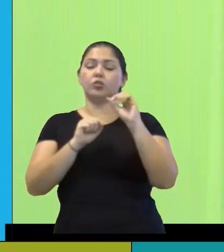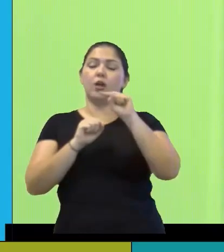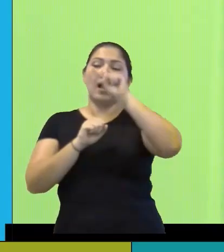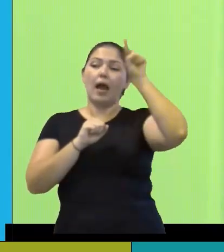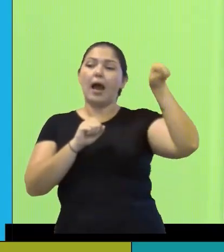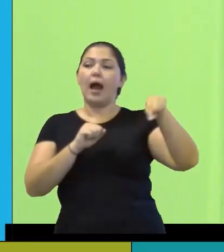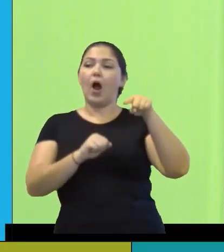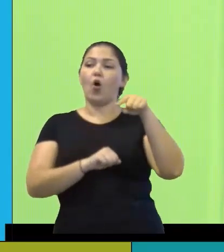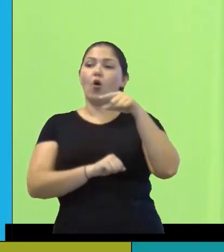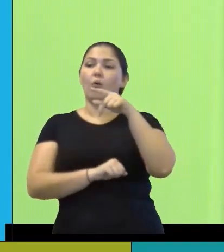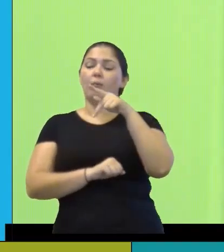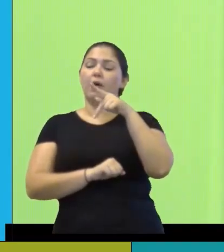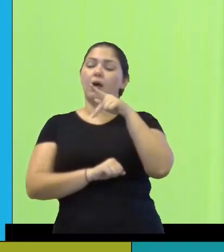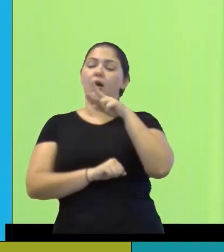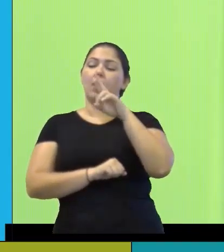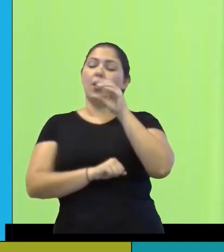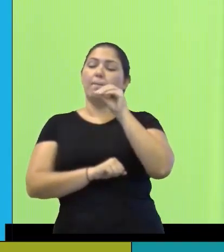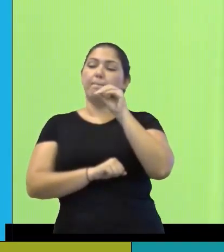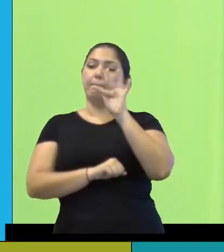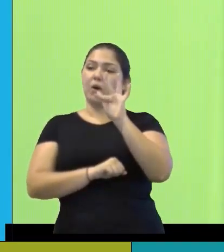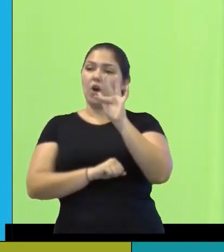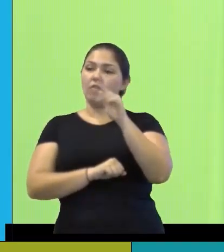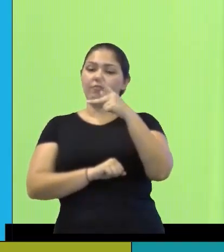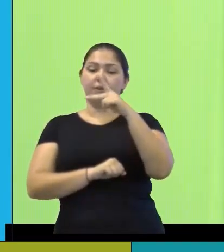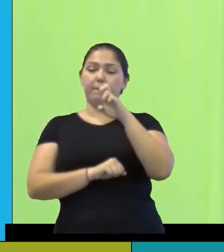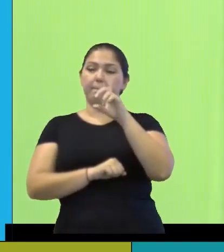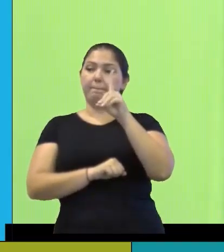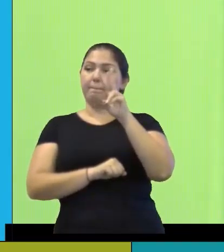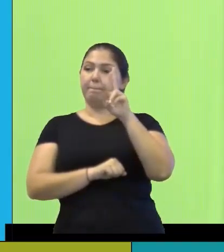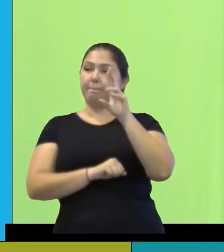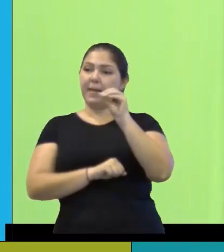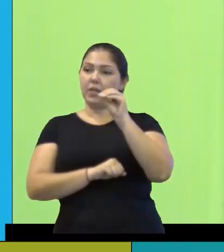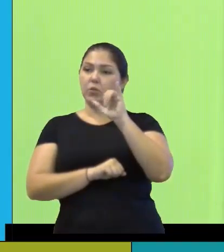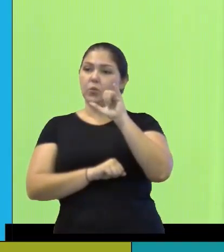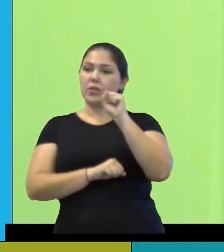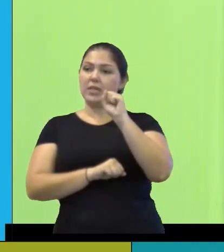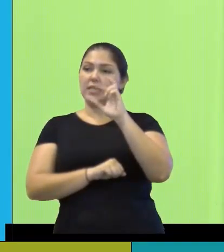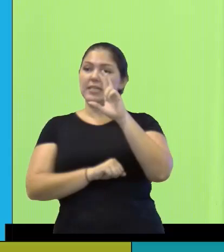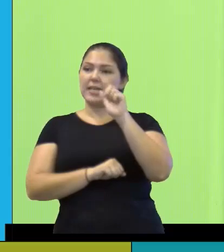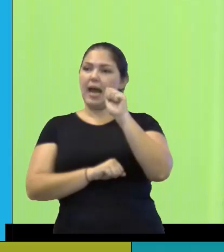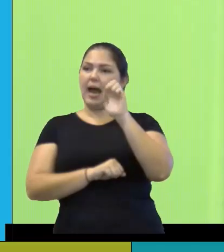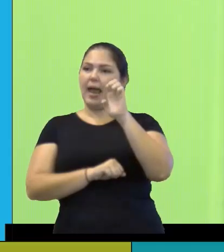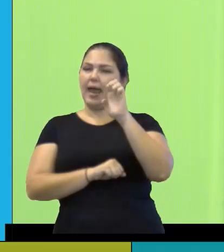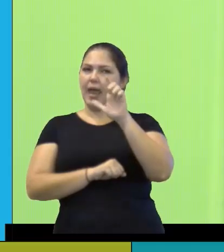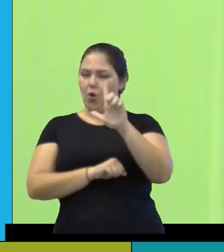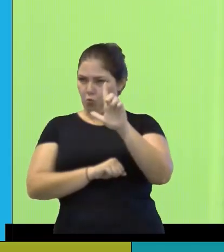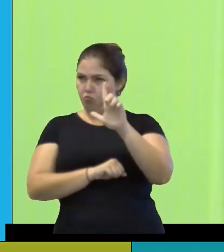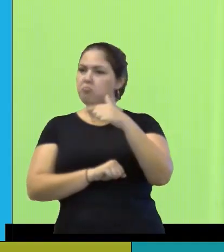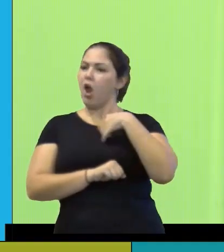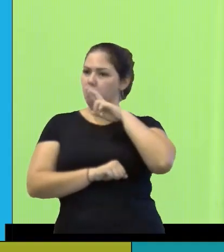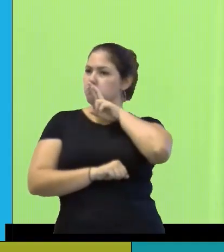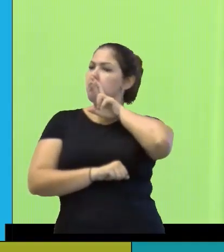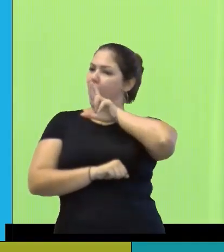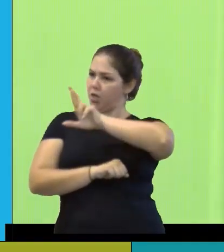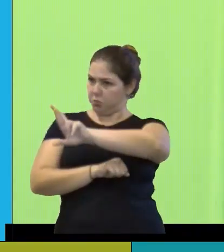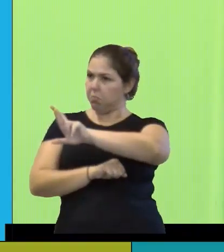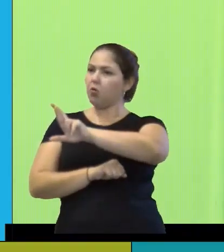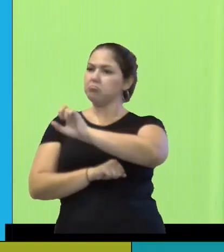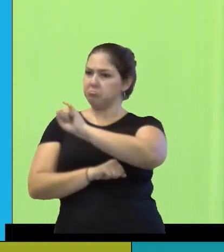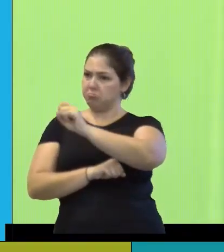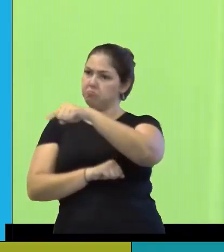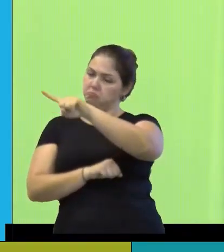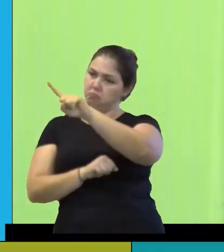@professor Pedro Israel, Prof. Pedro Israel no Instagram. Estou lá à disposição de vocês. Caso vocês precisem